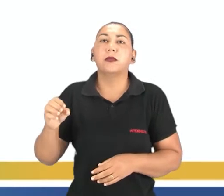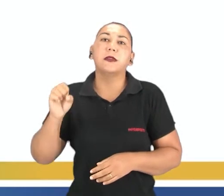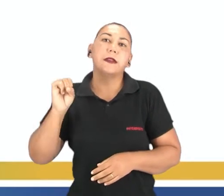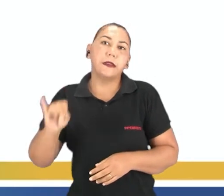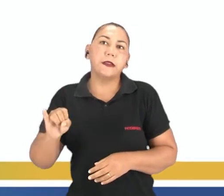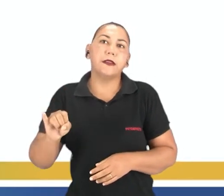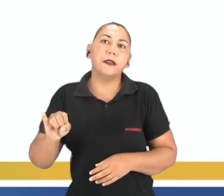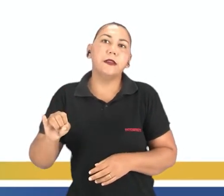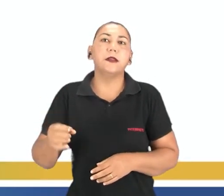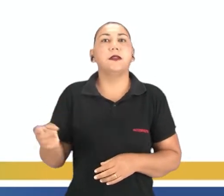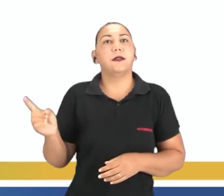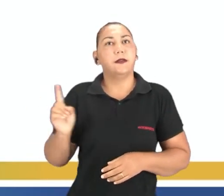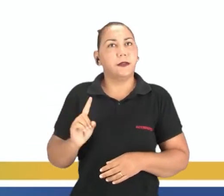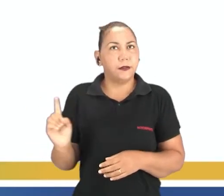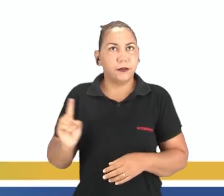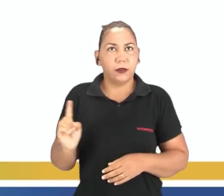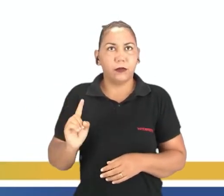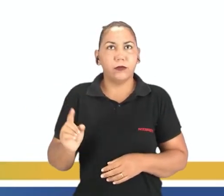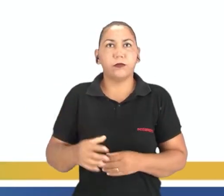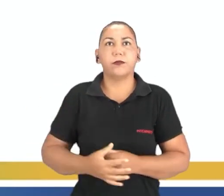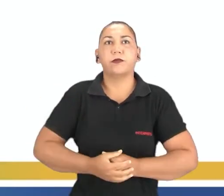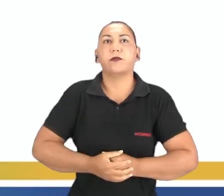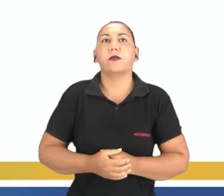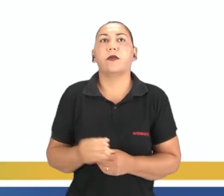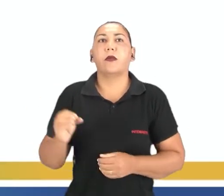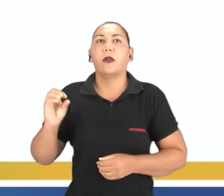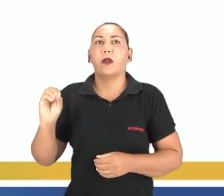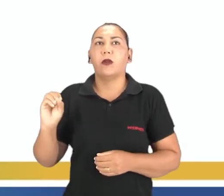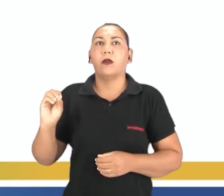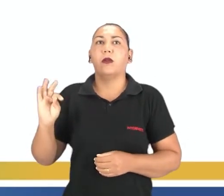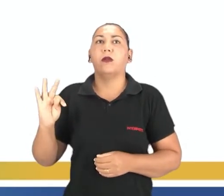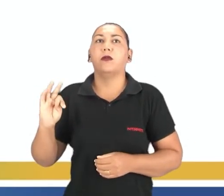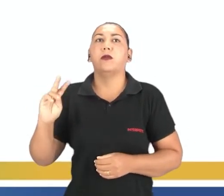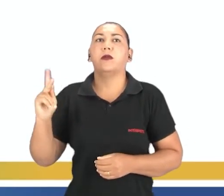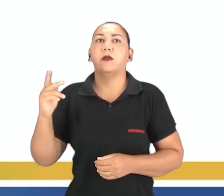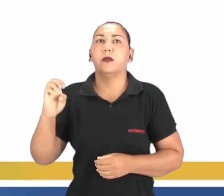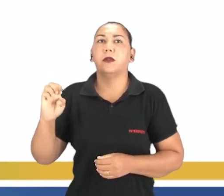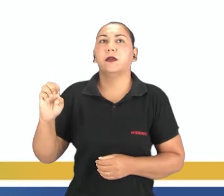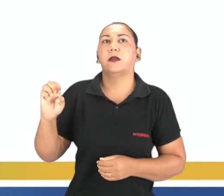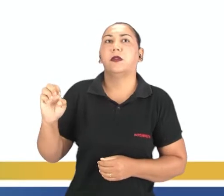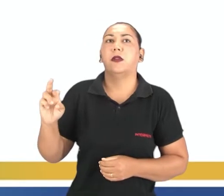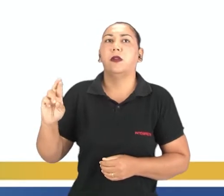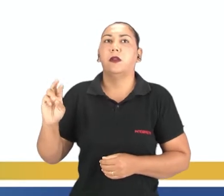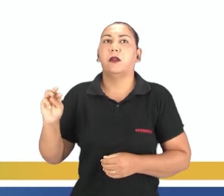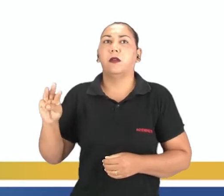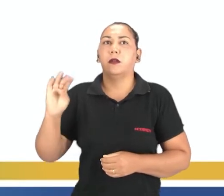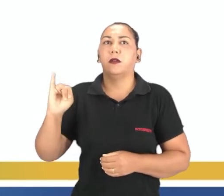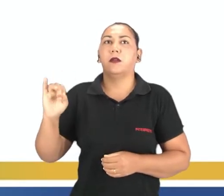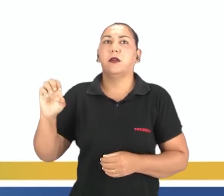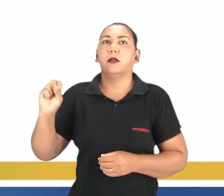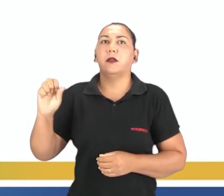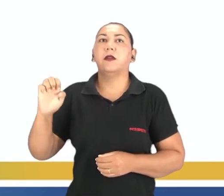alternativa. Or else, ou se não. E otherwise, de outro